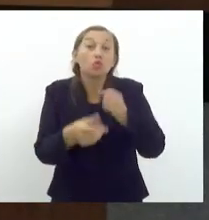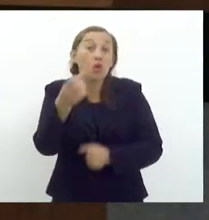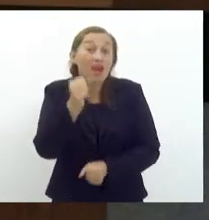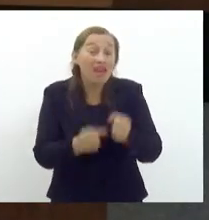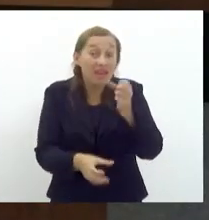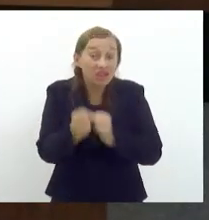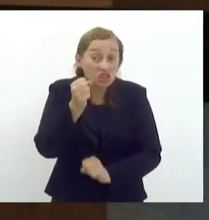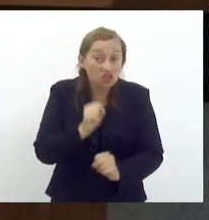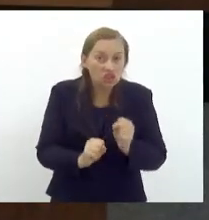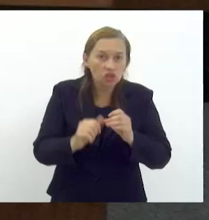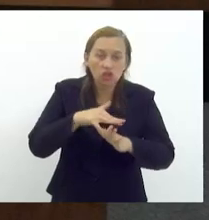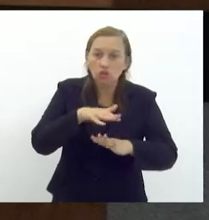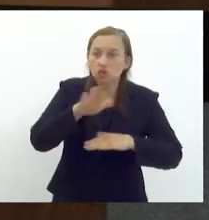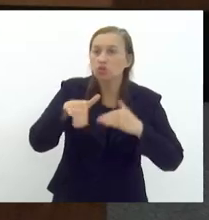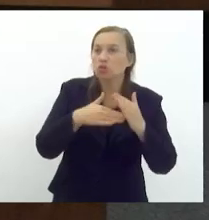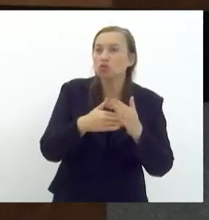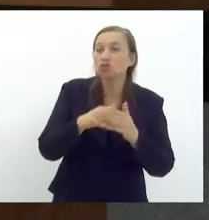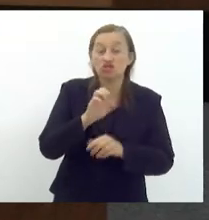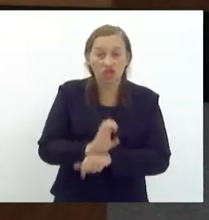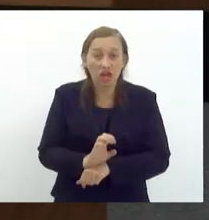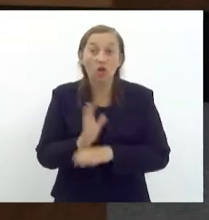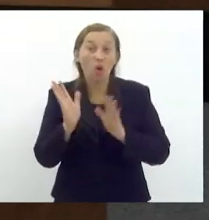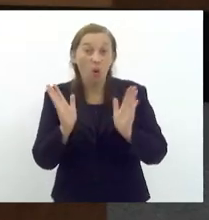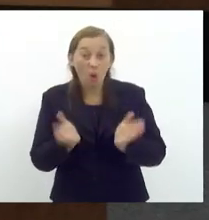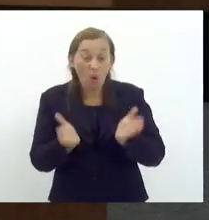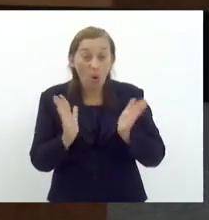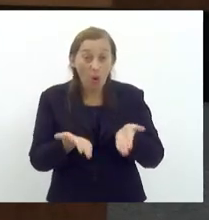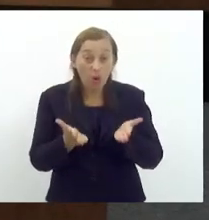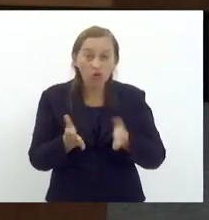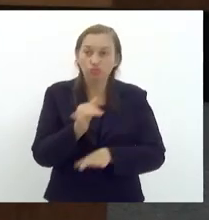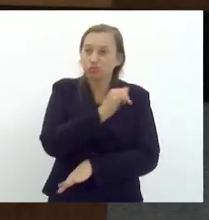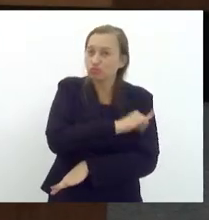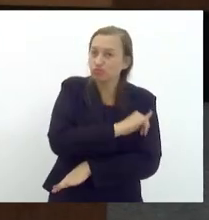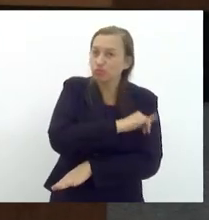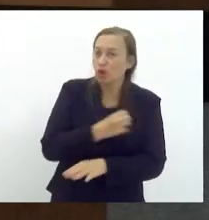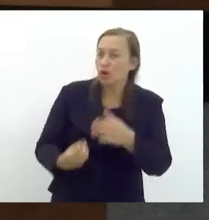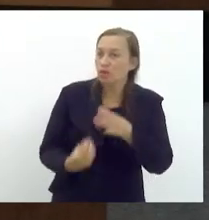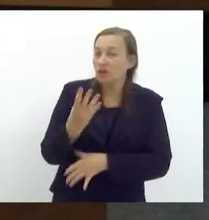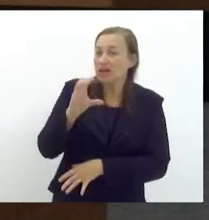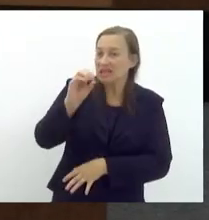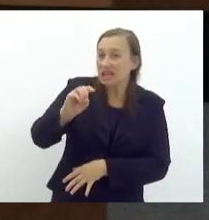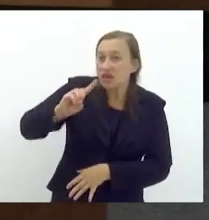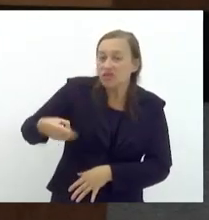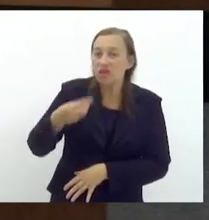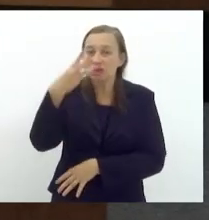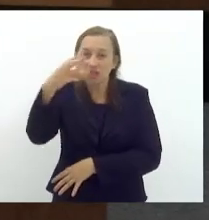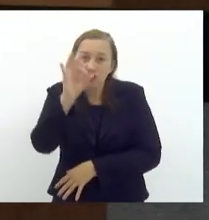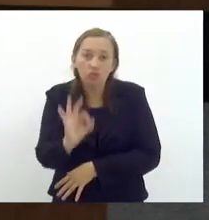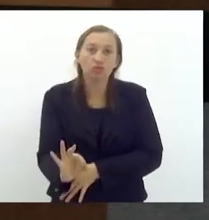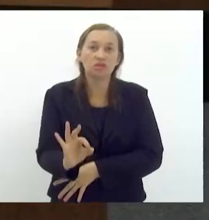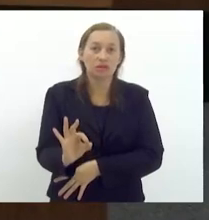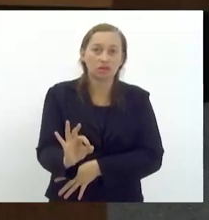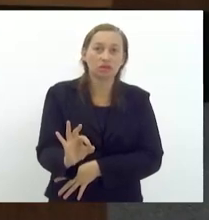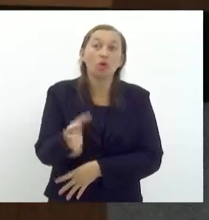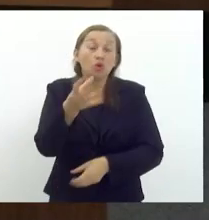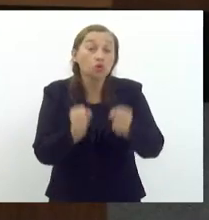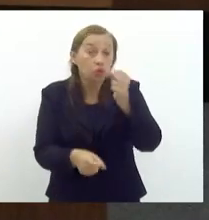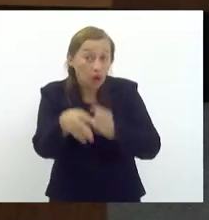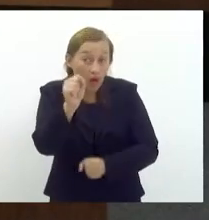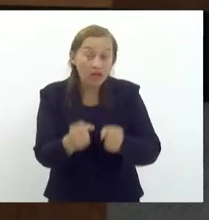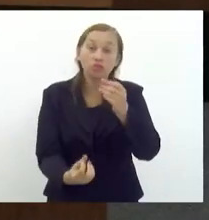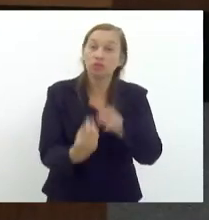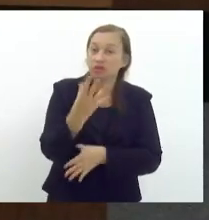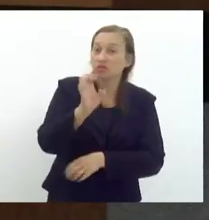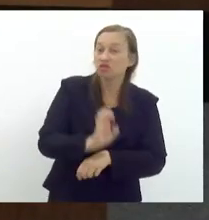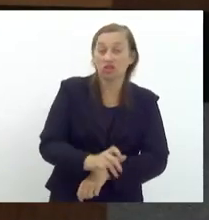consumido em todo o estado hoje o Rio de Janeiro produz 0,3% do leite produzido